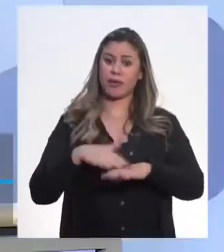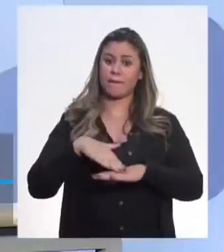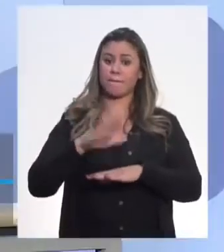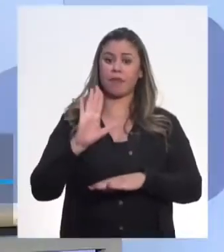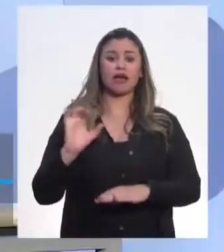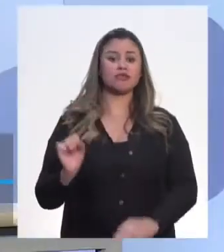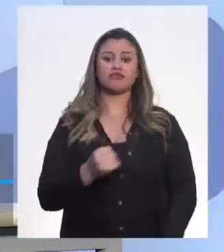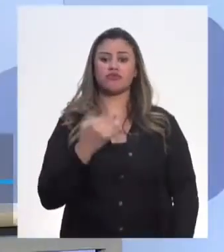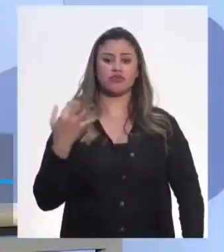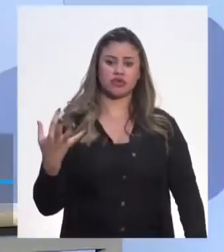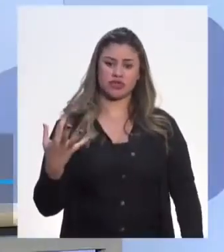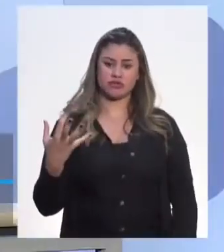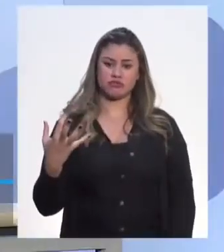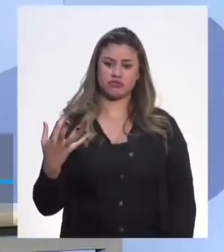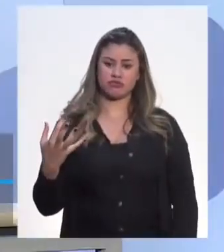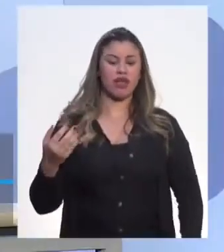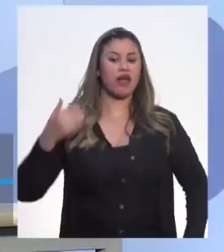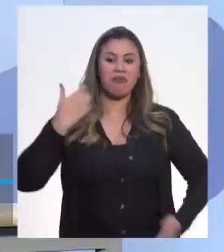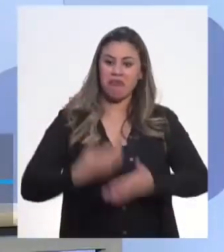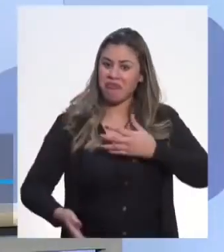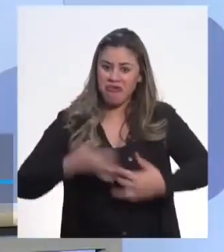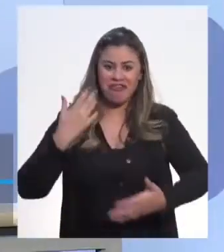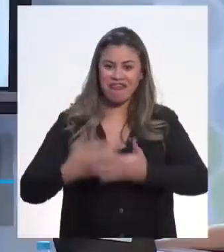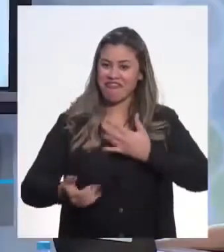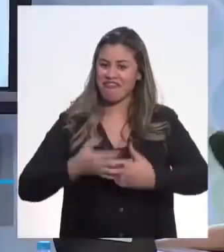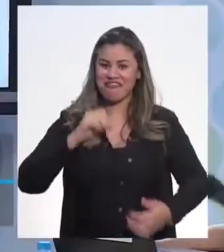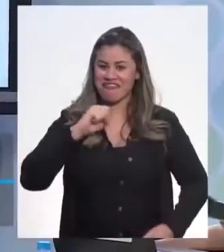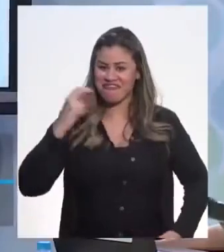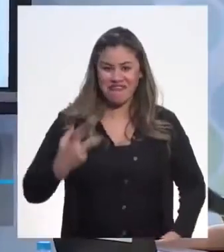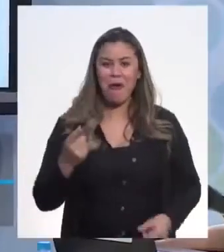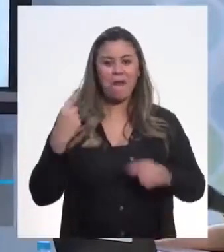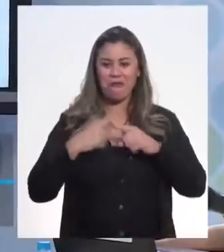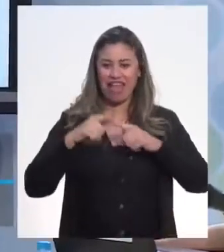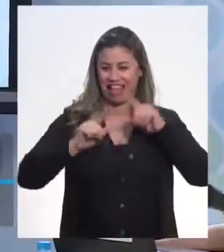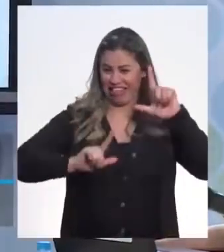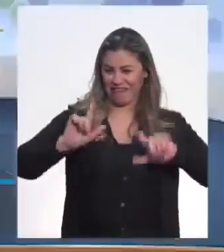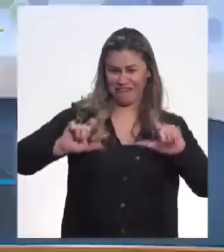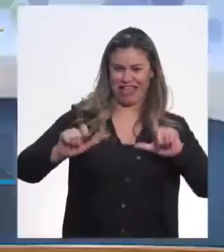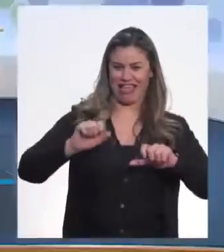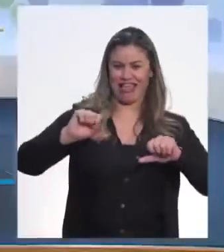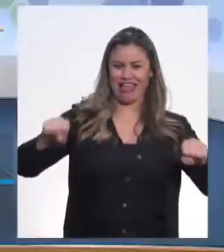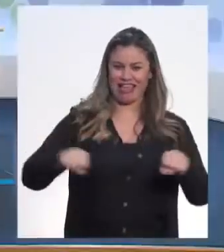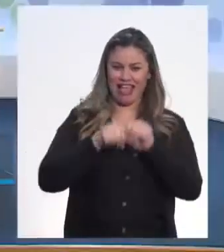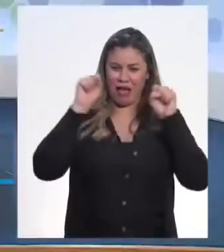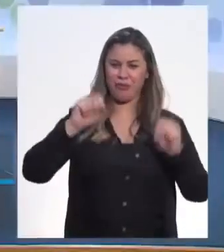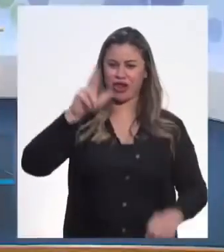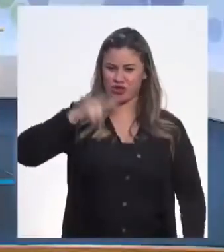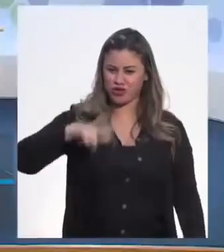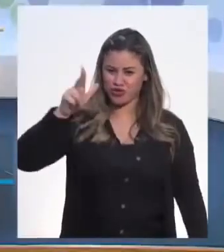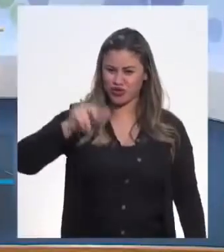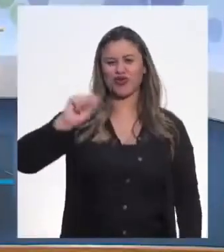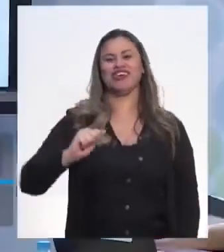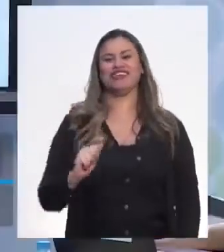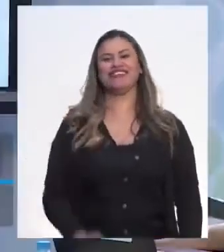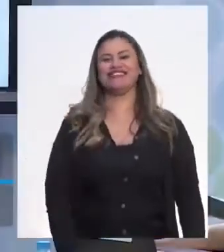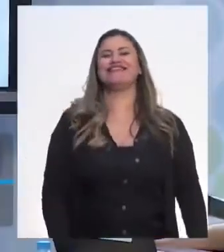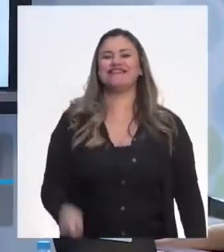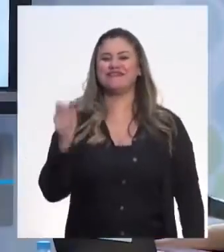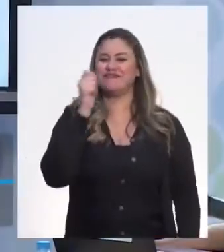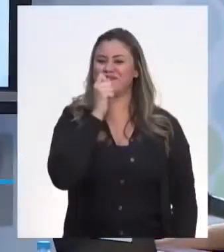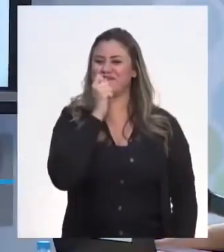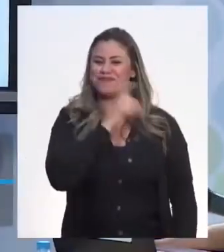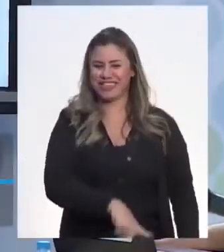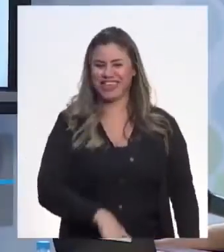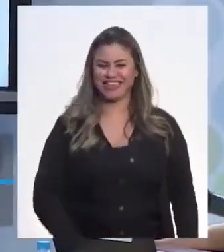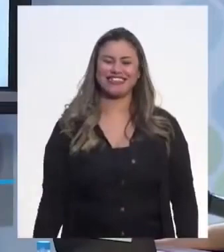ser qualquer valor ela não quebra nunca exatamente ela não quebra não que dói vantagem certo pagar a prazo nesse caso